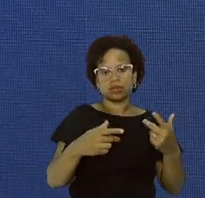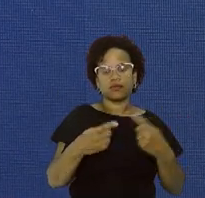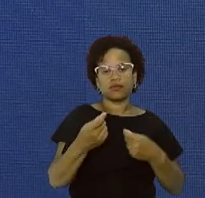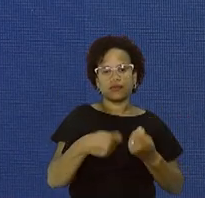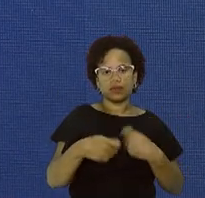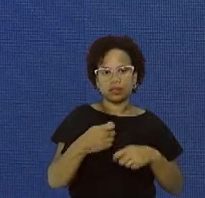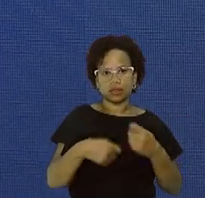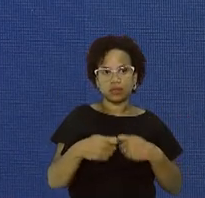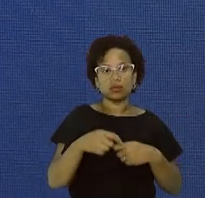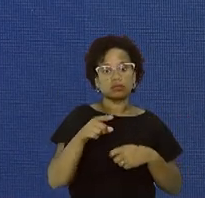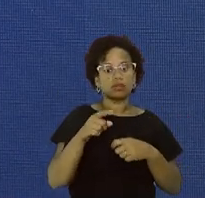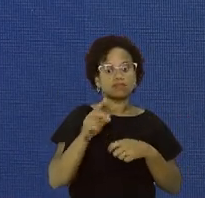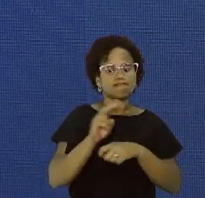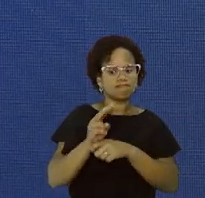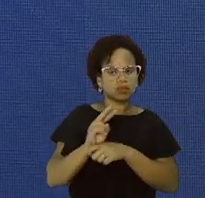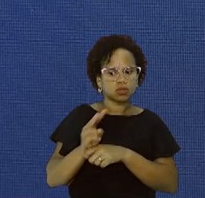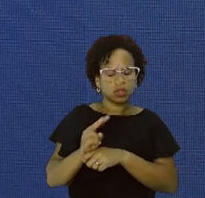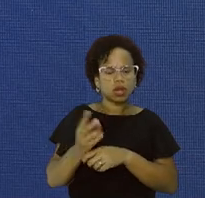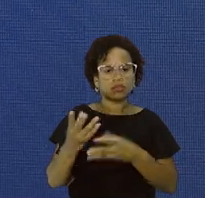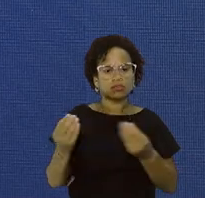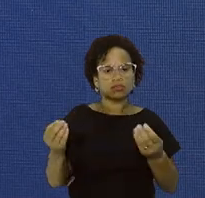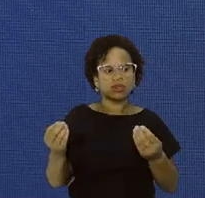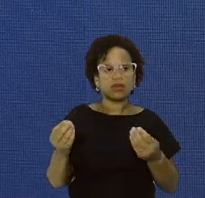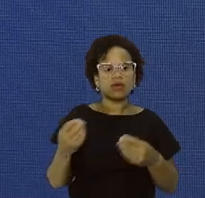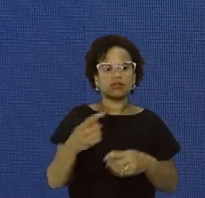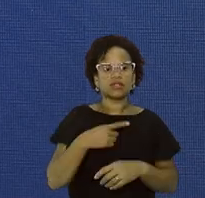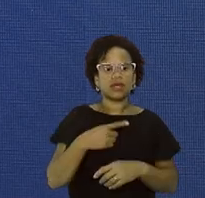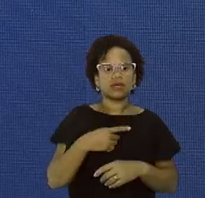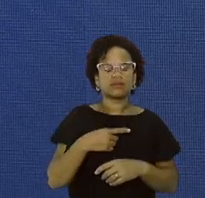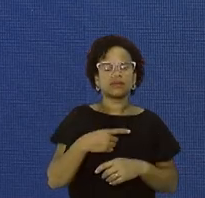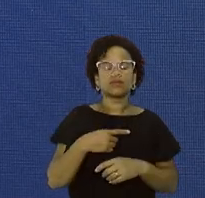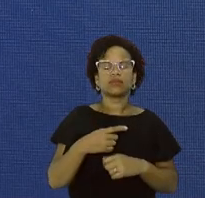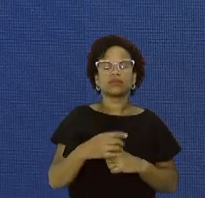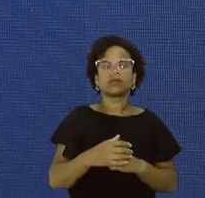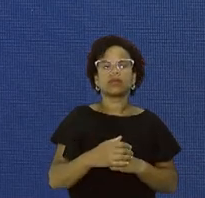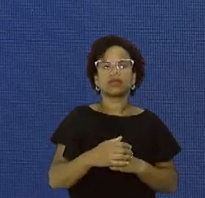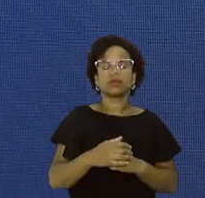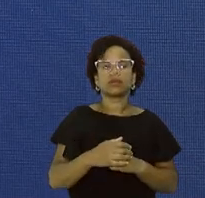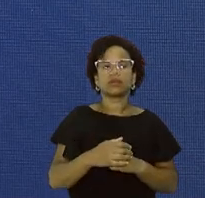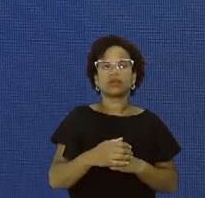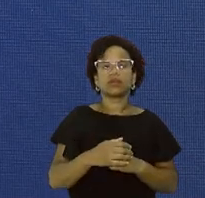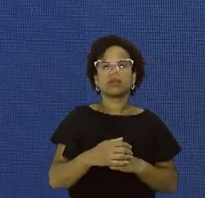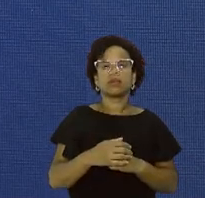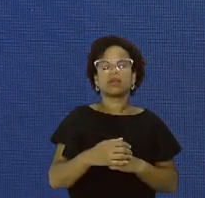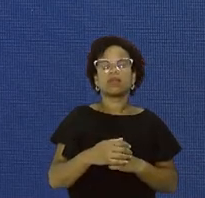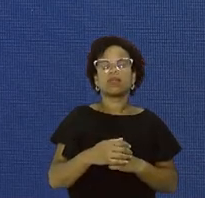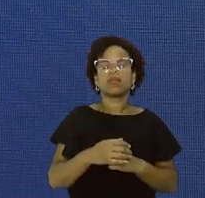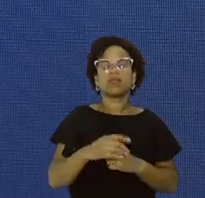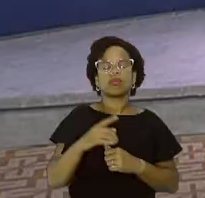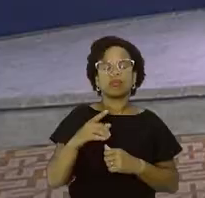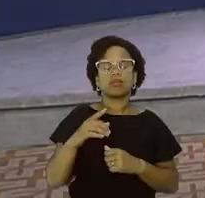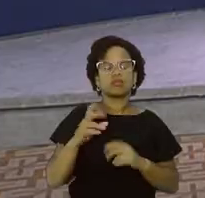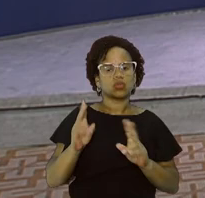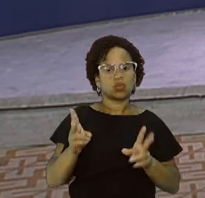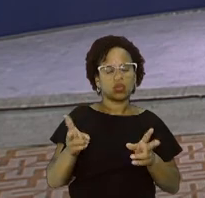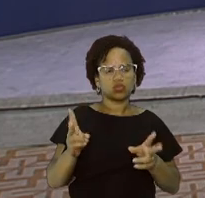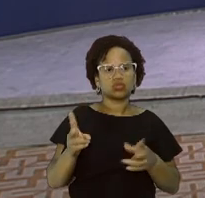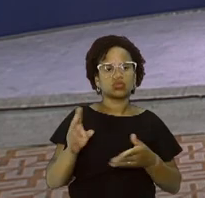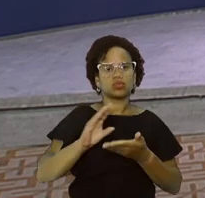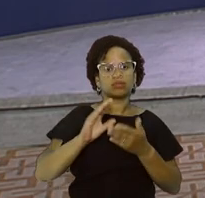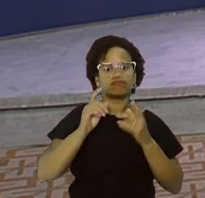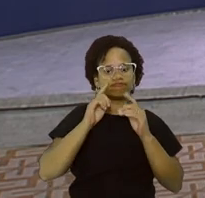não tem nada ainda não por fora mas é algo que a gente tá continua investigando